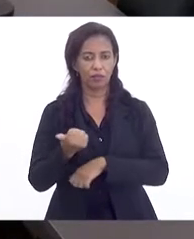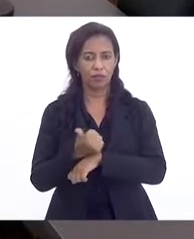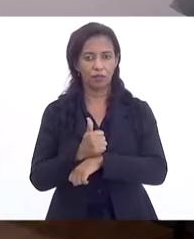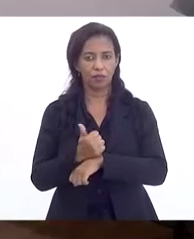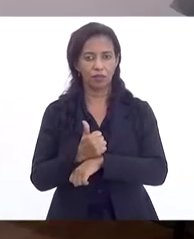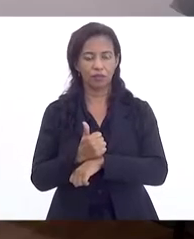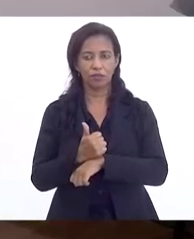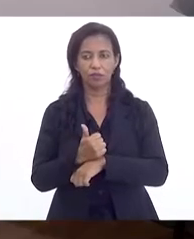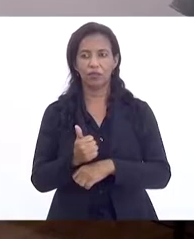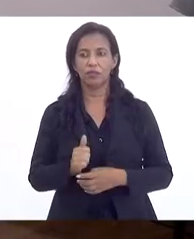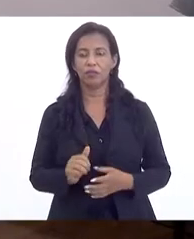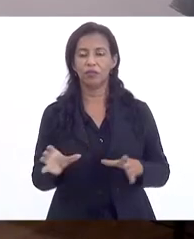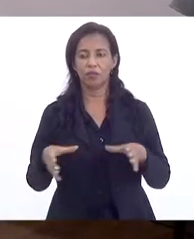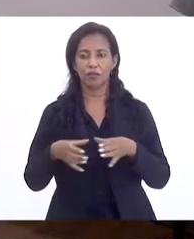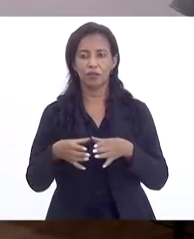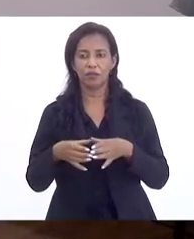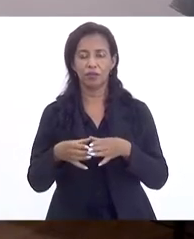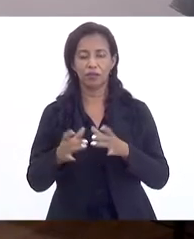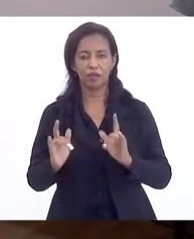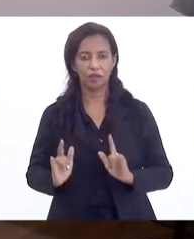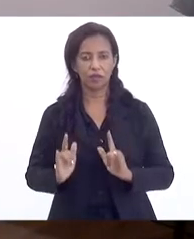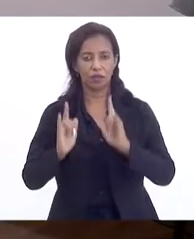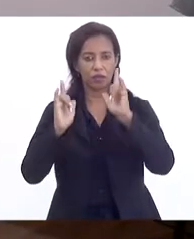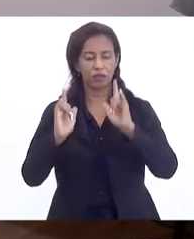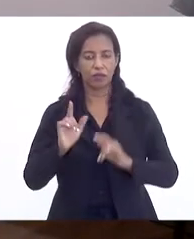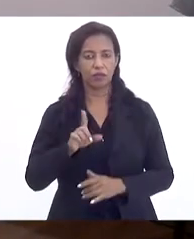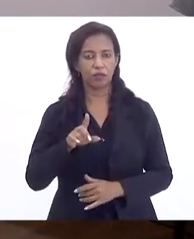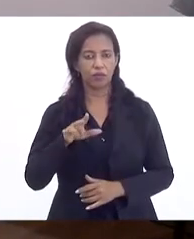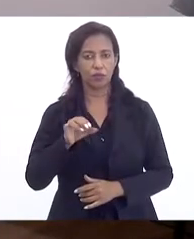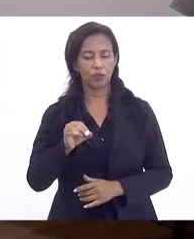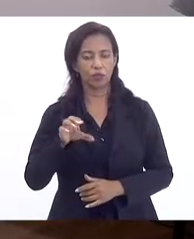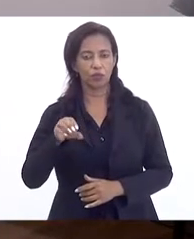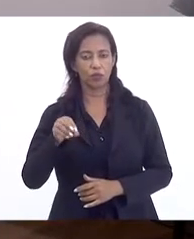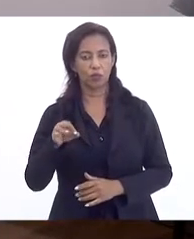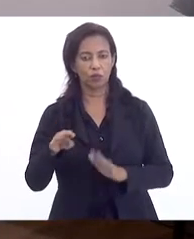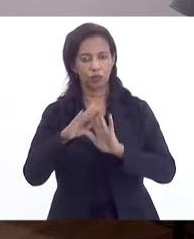sala 1809 das comissões, edifício Luiz Costa, com a seguinte ordem do dia.